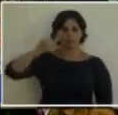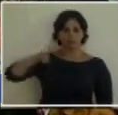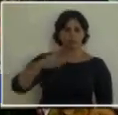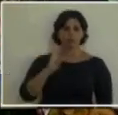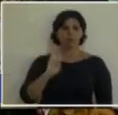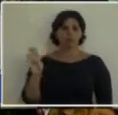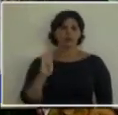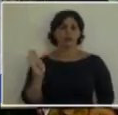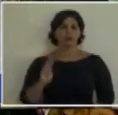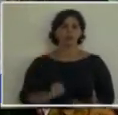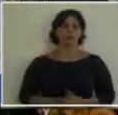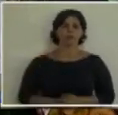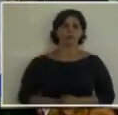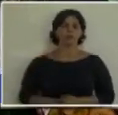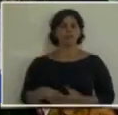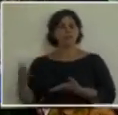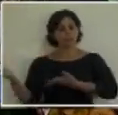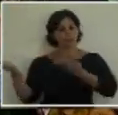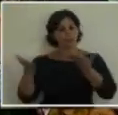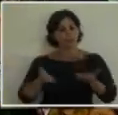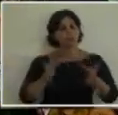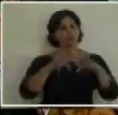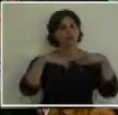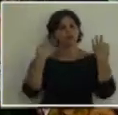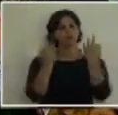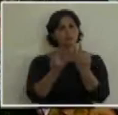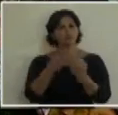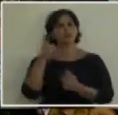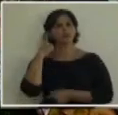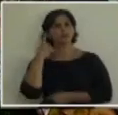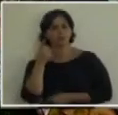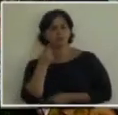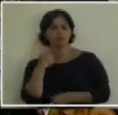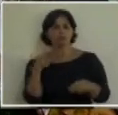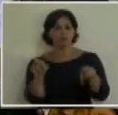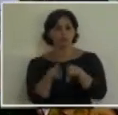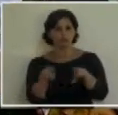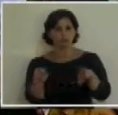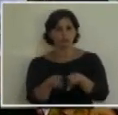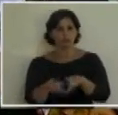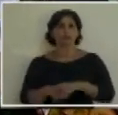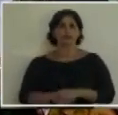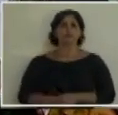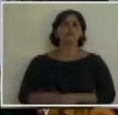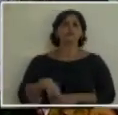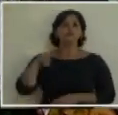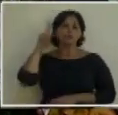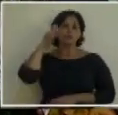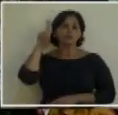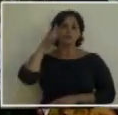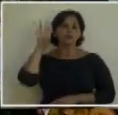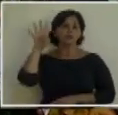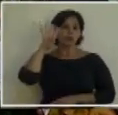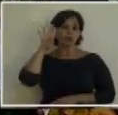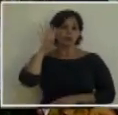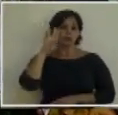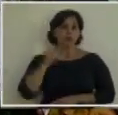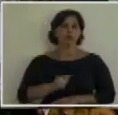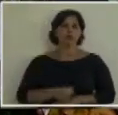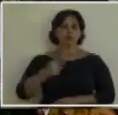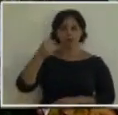número 1000, na Barra do Imbuí. Venha estar conosco, traga a sua família. Segundas